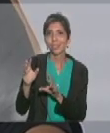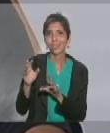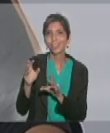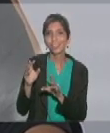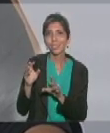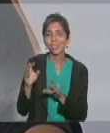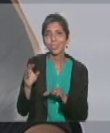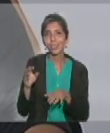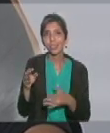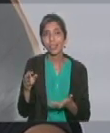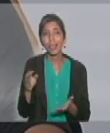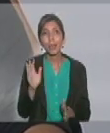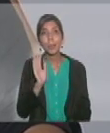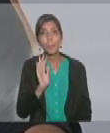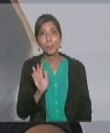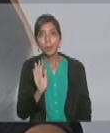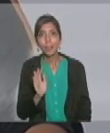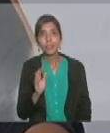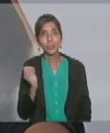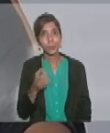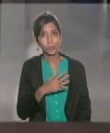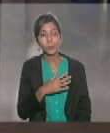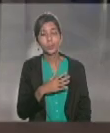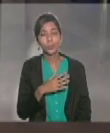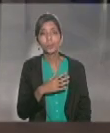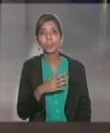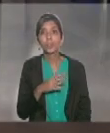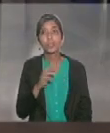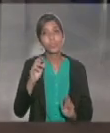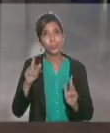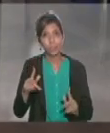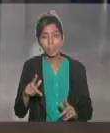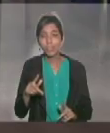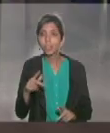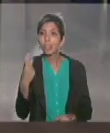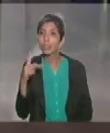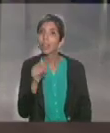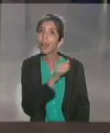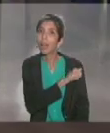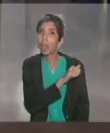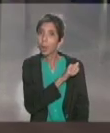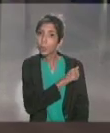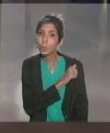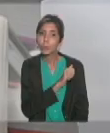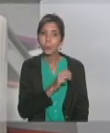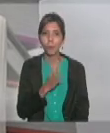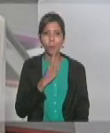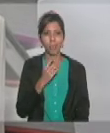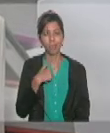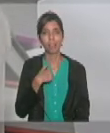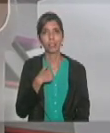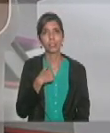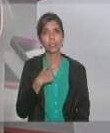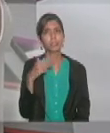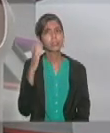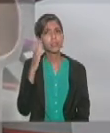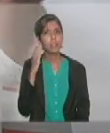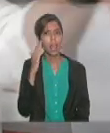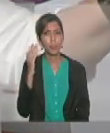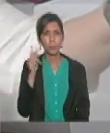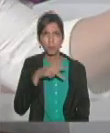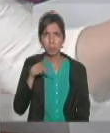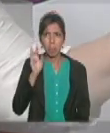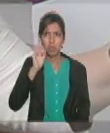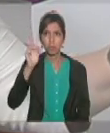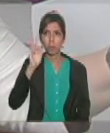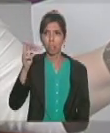time. Nossa. Entendeu? Quer dizer, o aluno é muito inovador, é muito diferente ele mesmo. vai se apropriando do próprio conhecimento. O professor deixou de ser